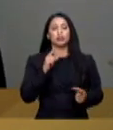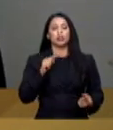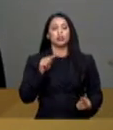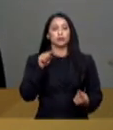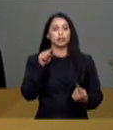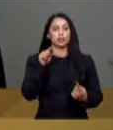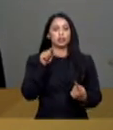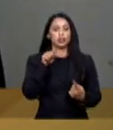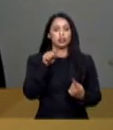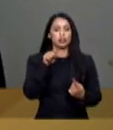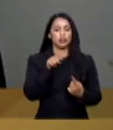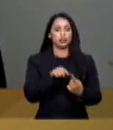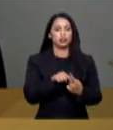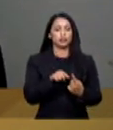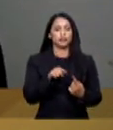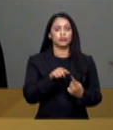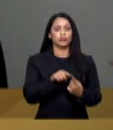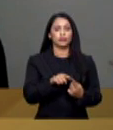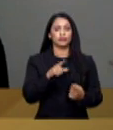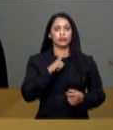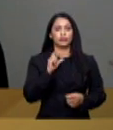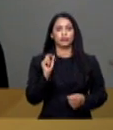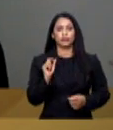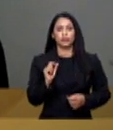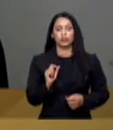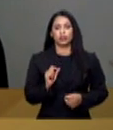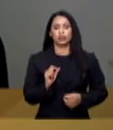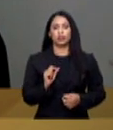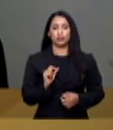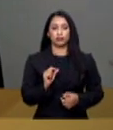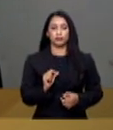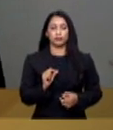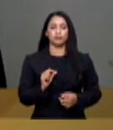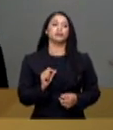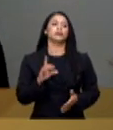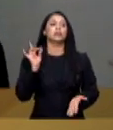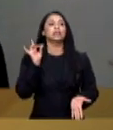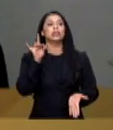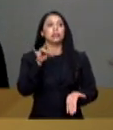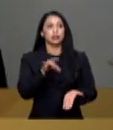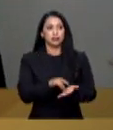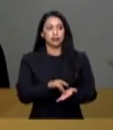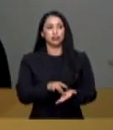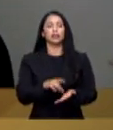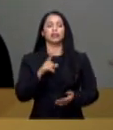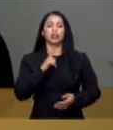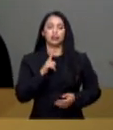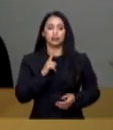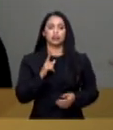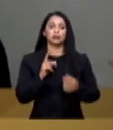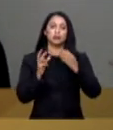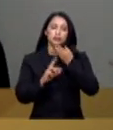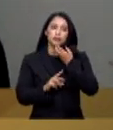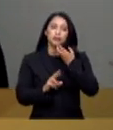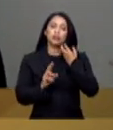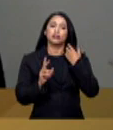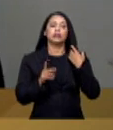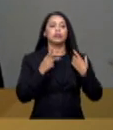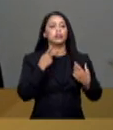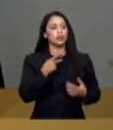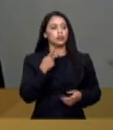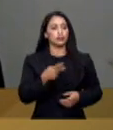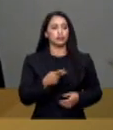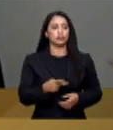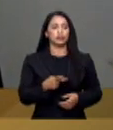objeto de muita discussão, de seminários reiterados e repetidos, especialmente no que se refere